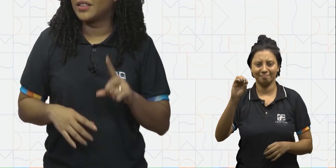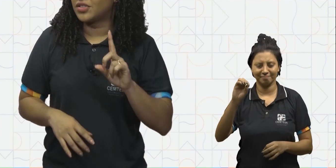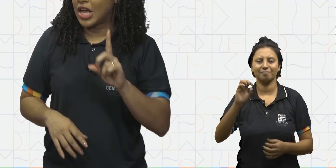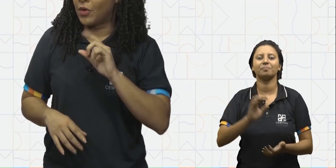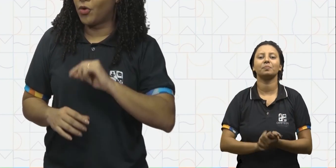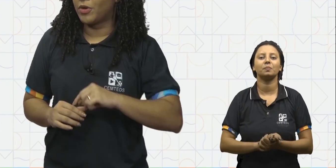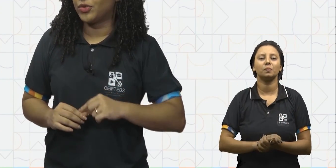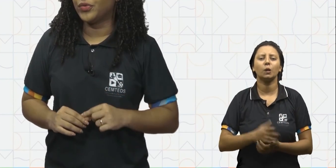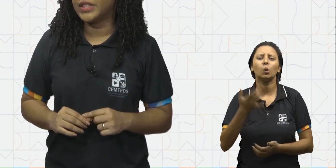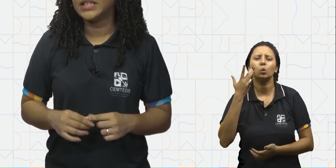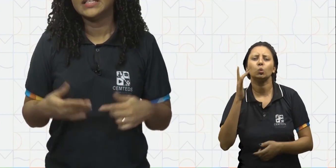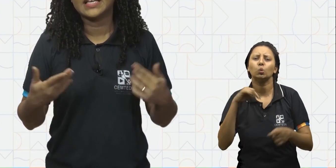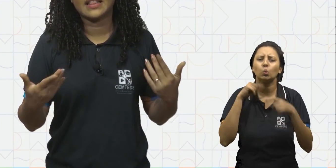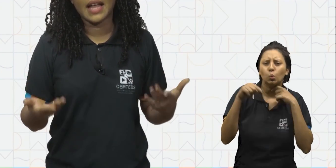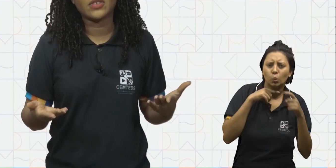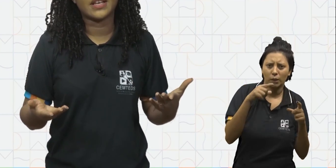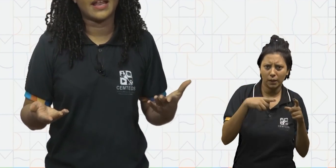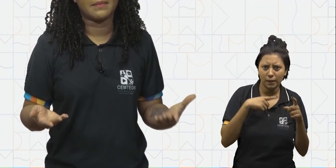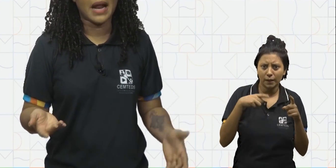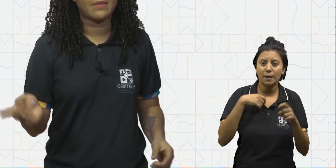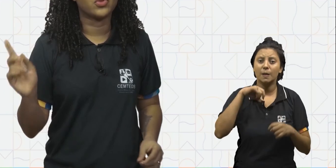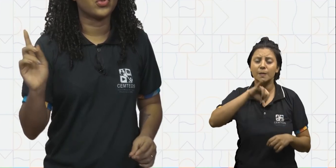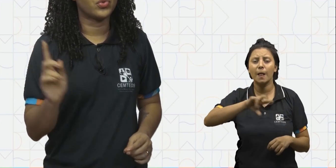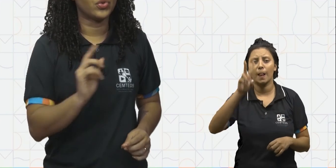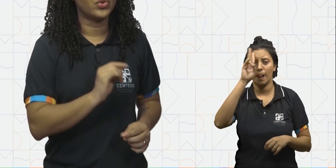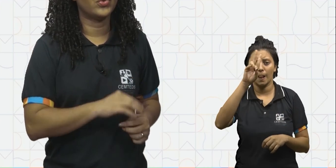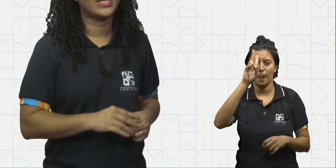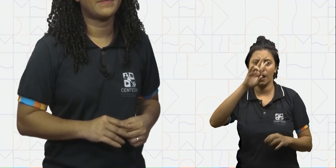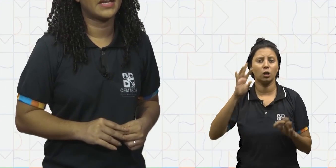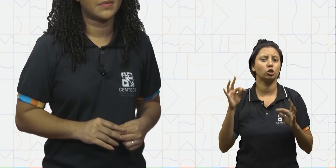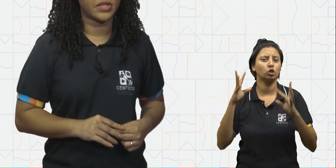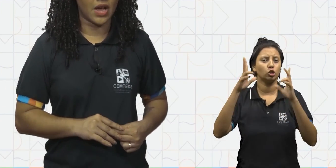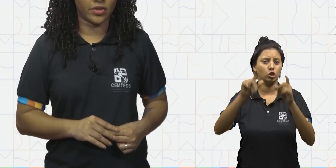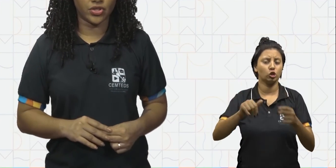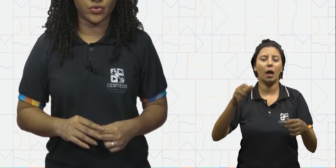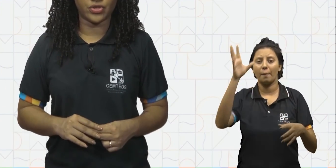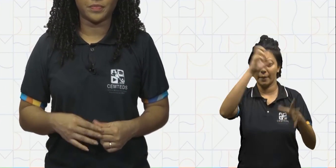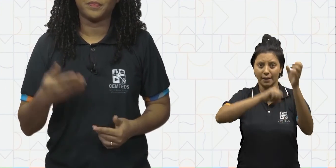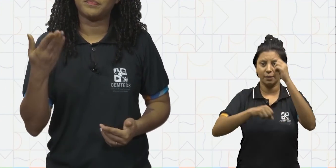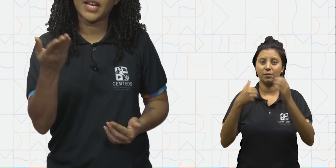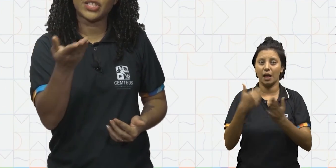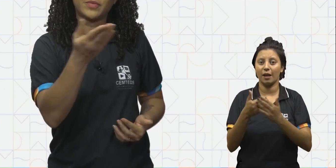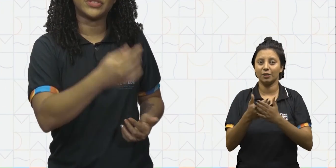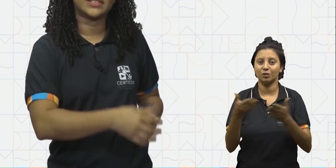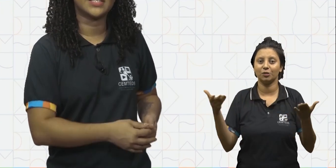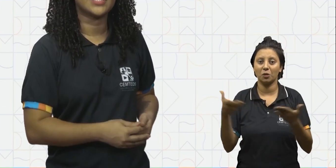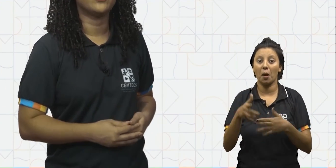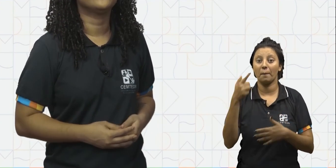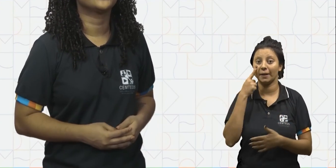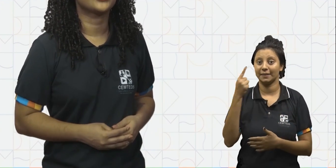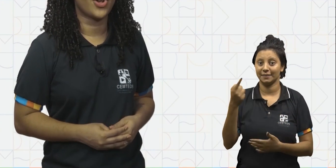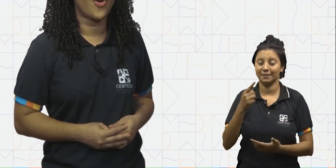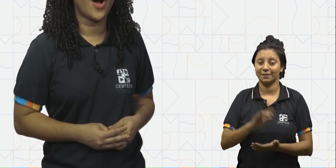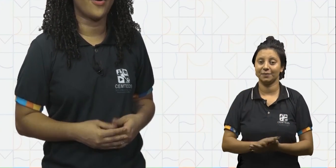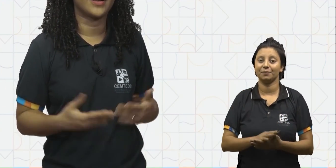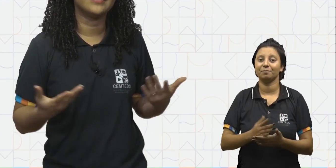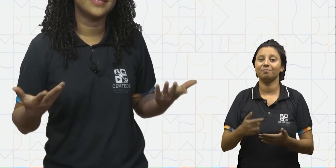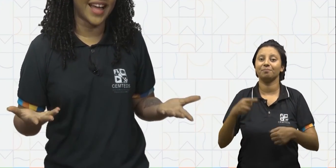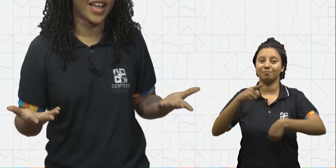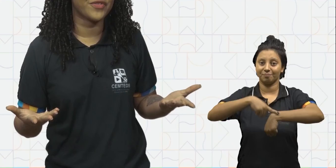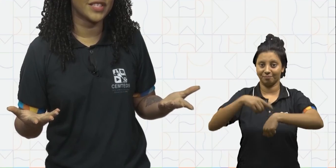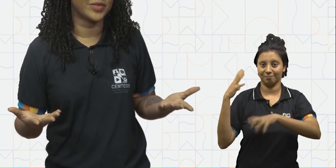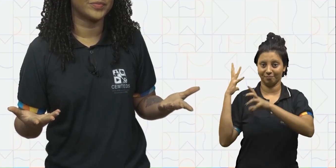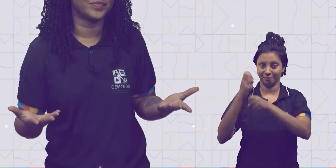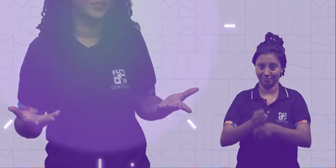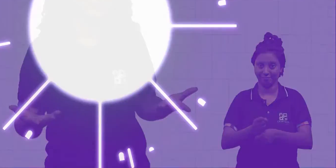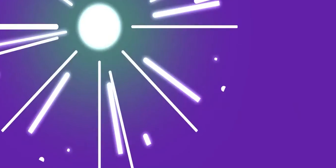aí, ainda está com alguma dúvida? Que tal se relembrarmos tudo o que aprendemos na aula de hoje? Presta muita atenção que chegou a hora